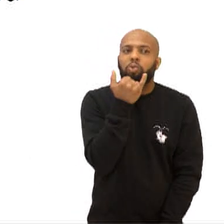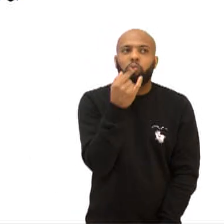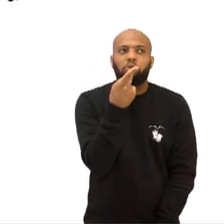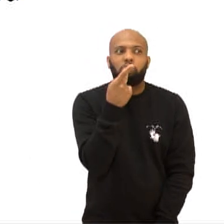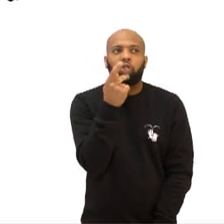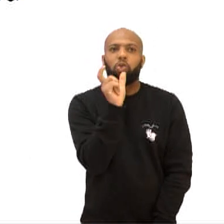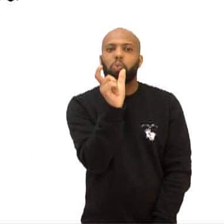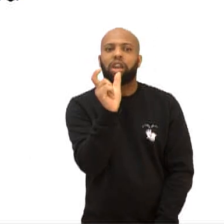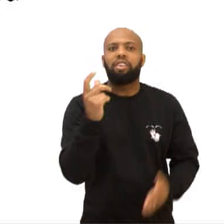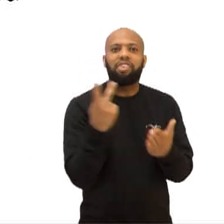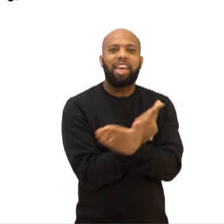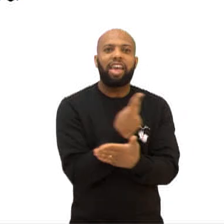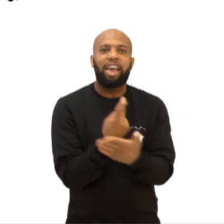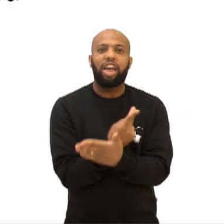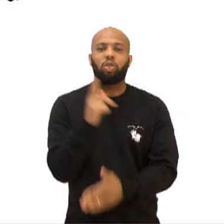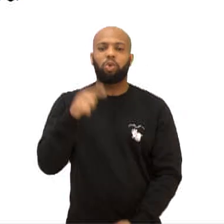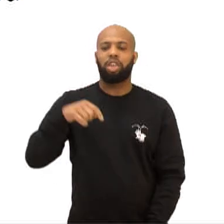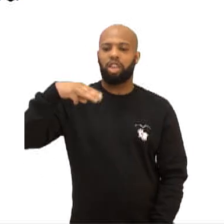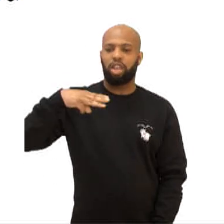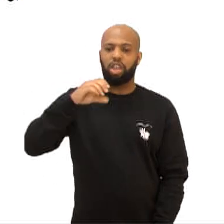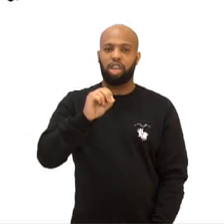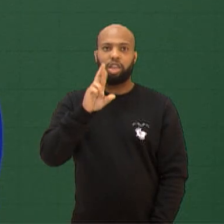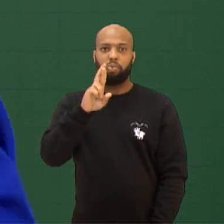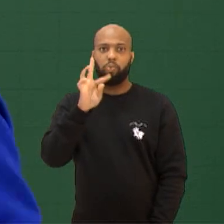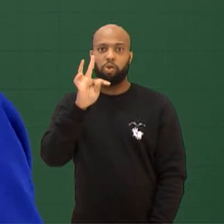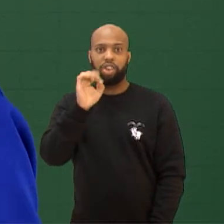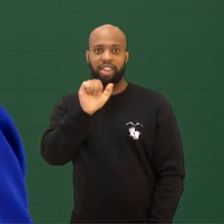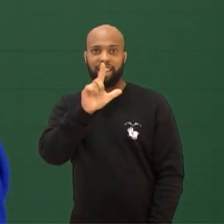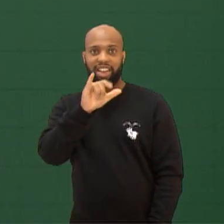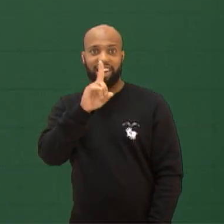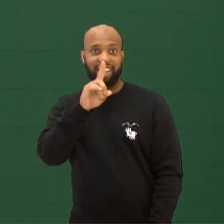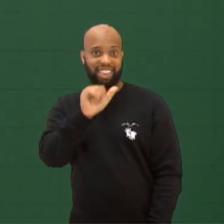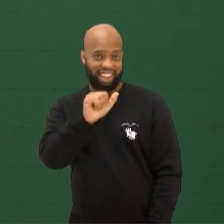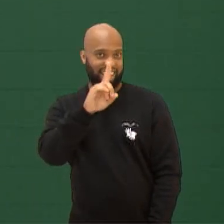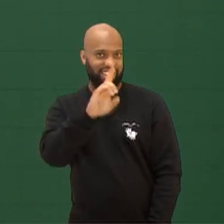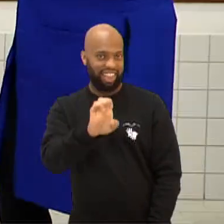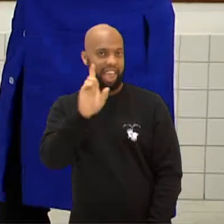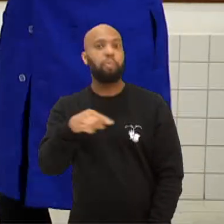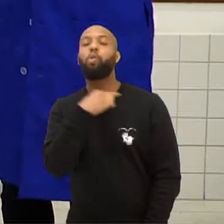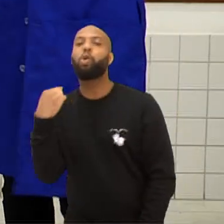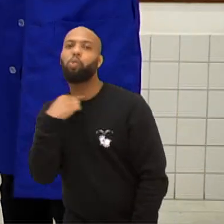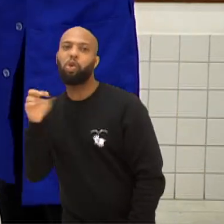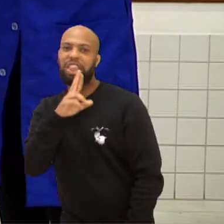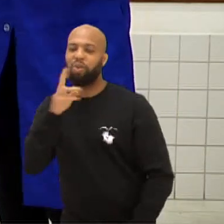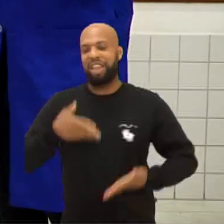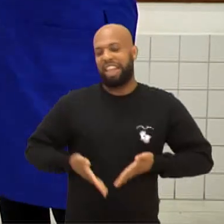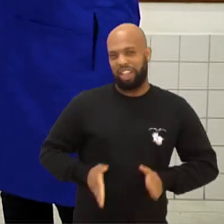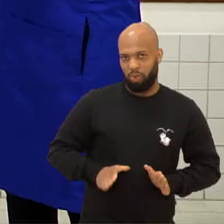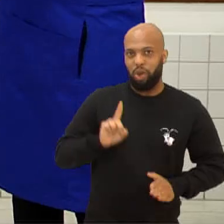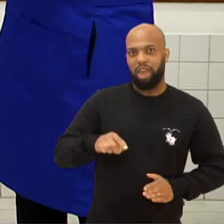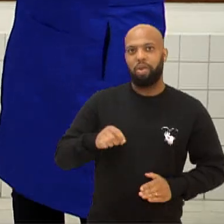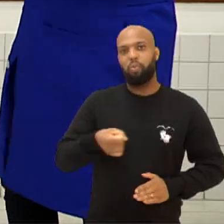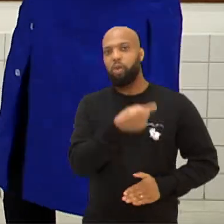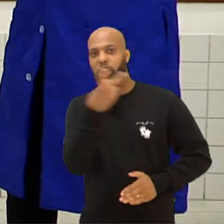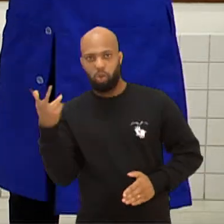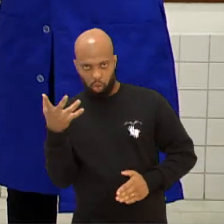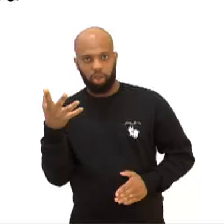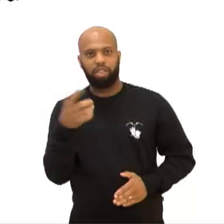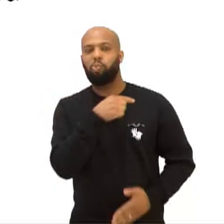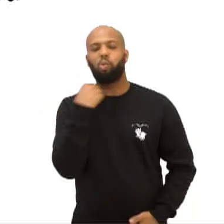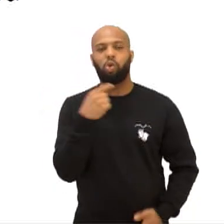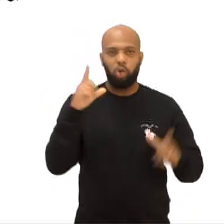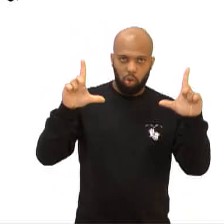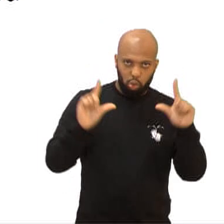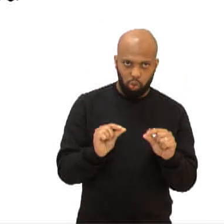Mortalidade. Isso. Tá ok, professora. Obrigada. Ainda bem que a gente tem mais um aqui para ajudar, né? Na América Latina, nós temos aqui, então,